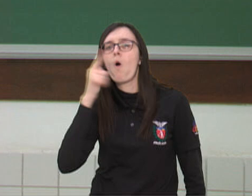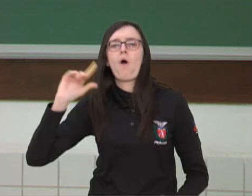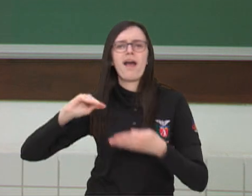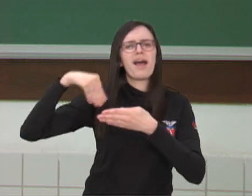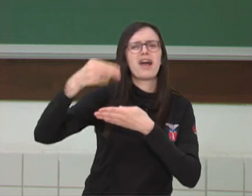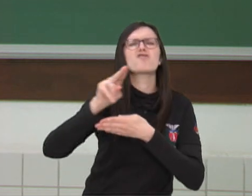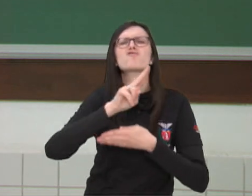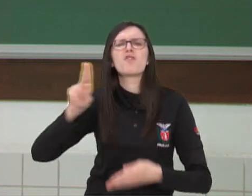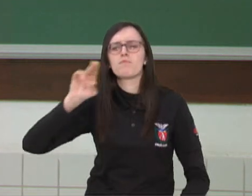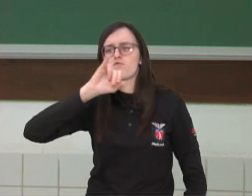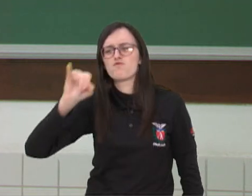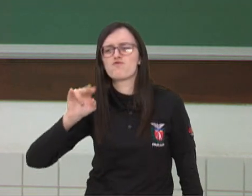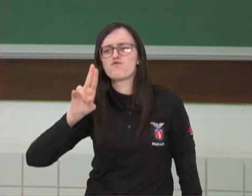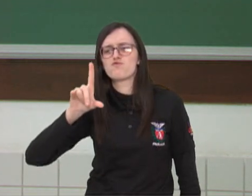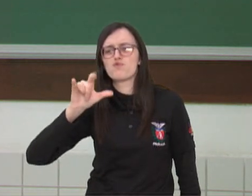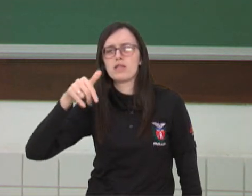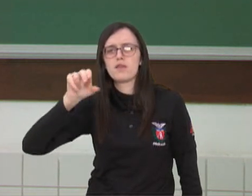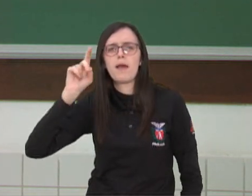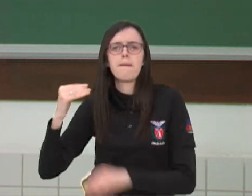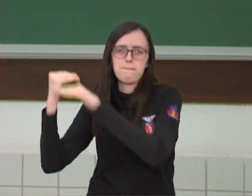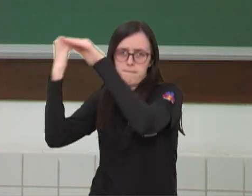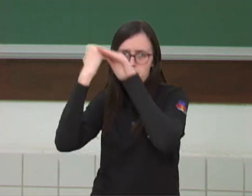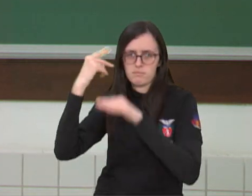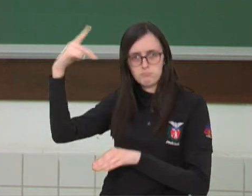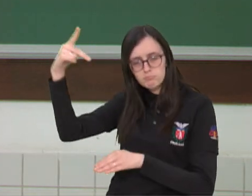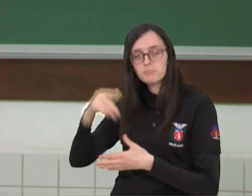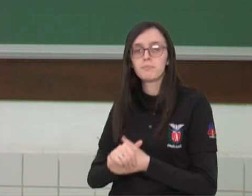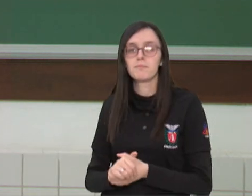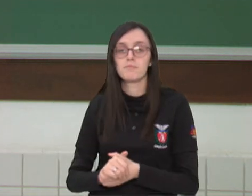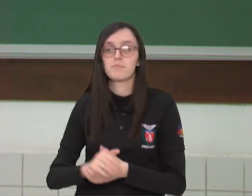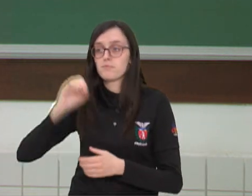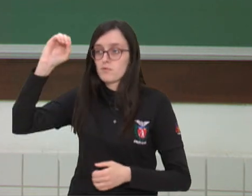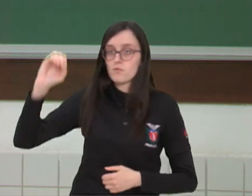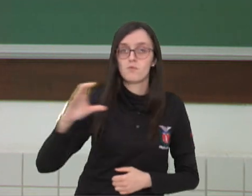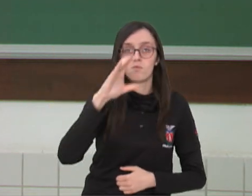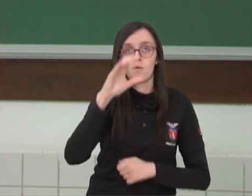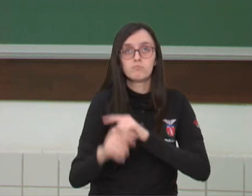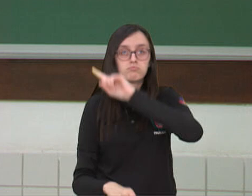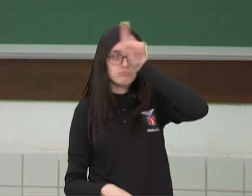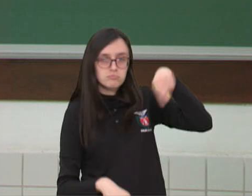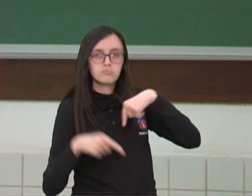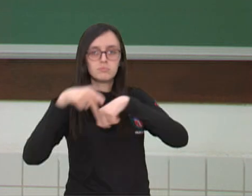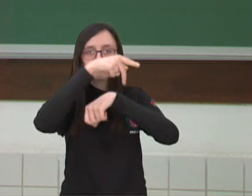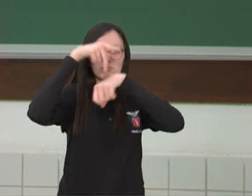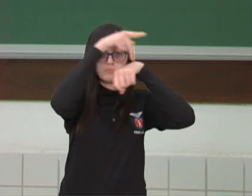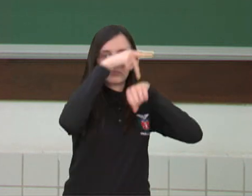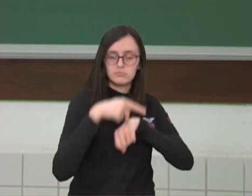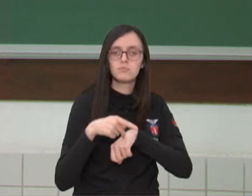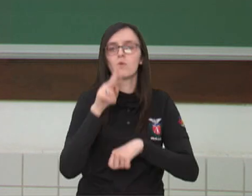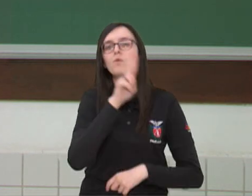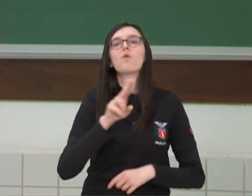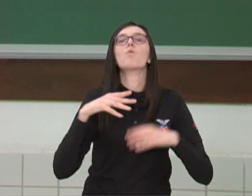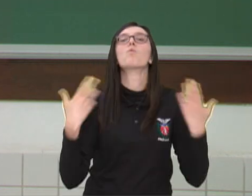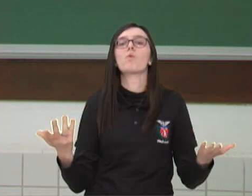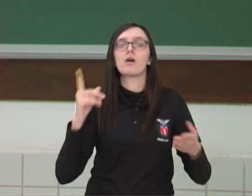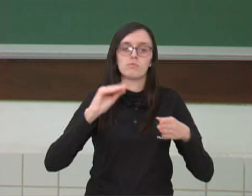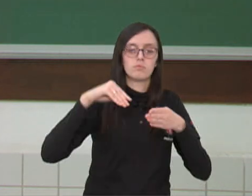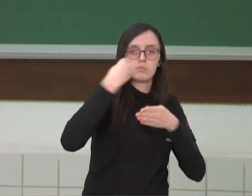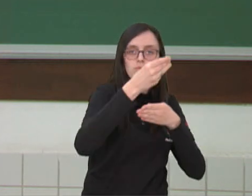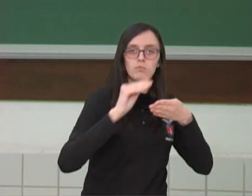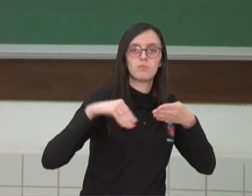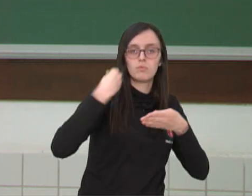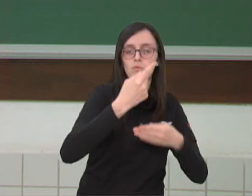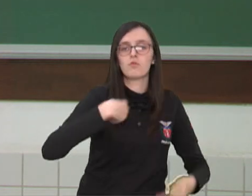juliano. O mundo ocidental, a maioria dos outros países ocidentais, usa o calendário